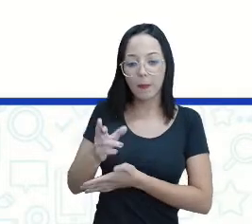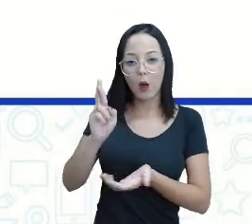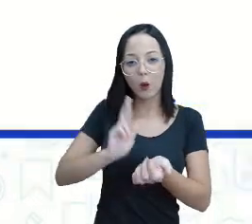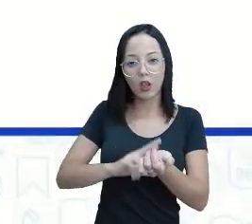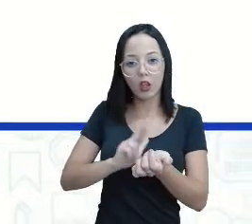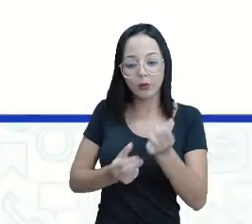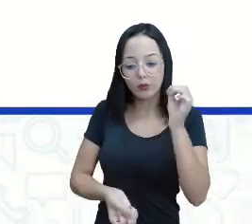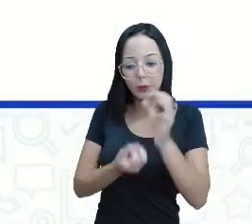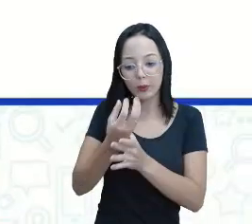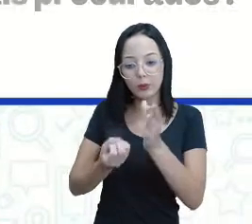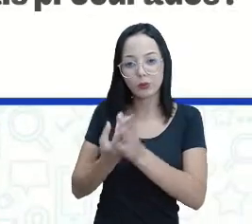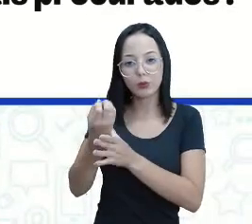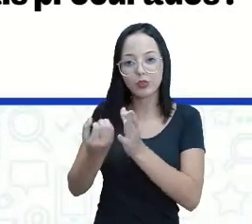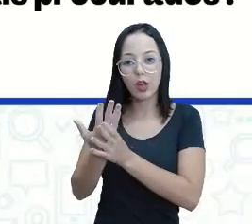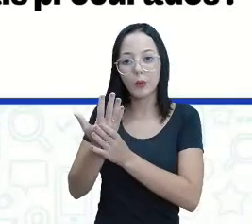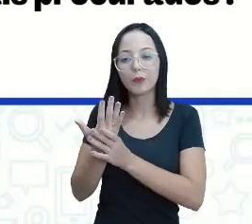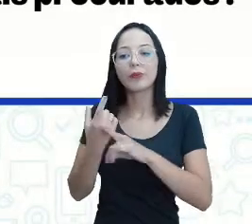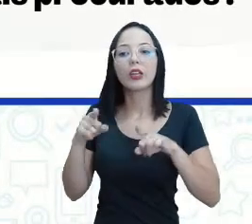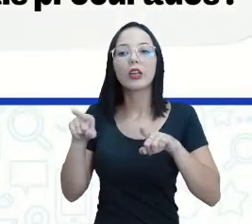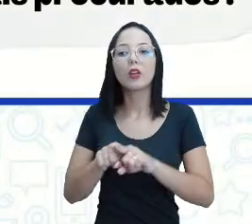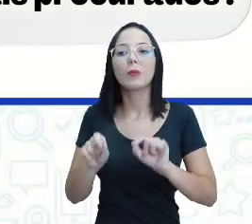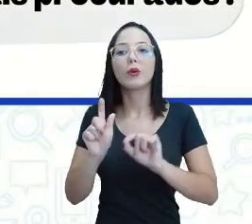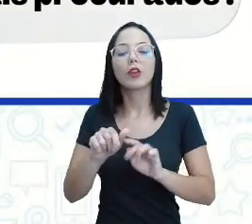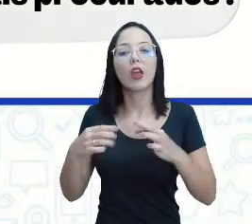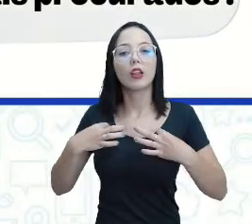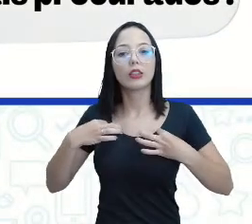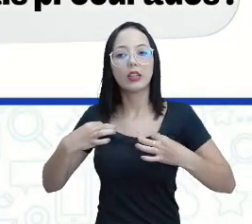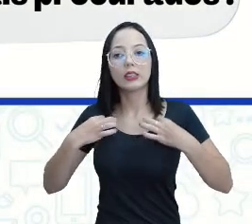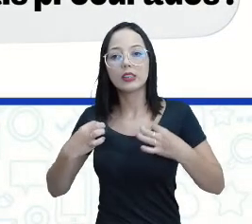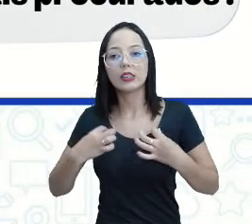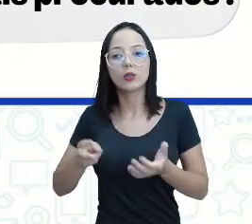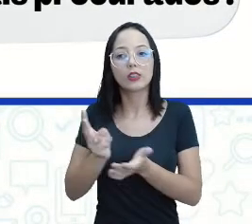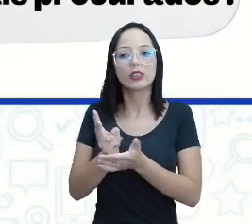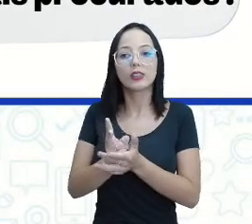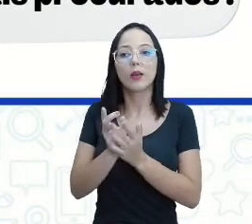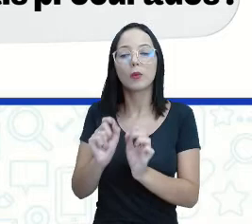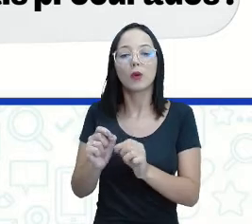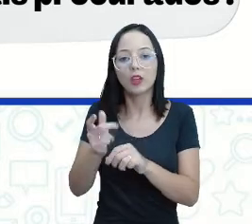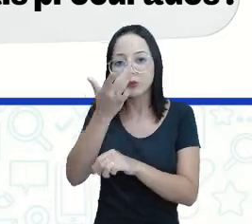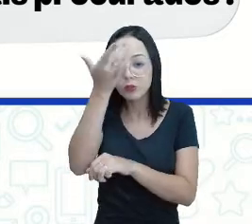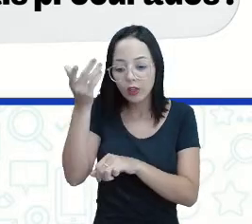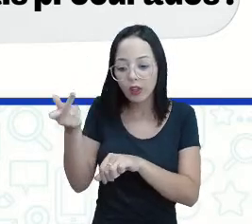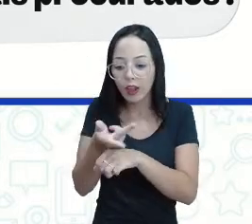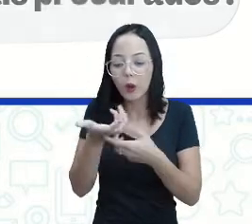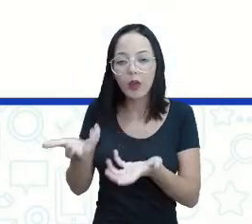produção, tá? E a questão dos tecidos de algodão vinham sendo cada vez mais procurados.